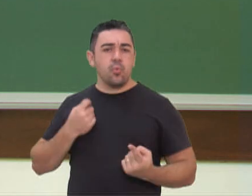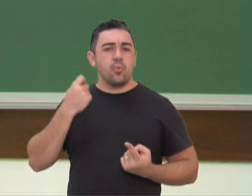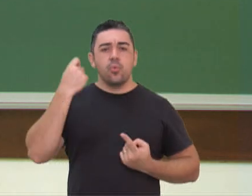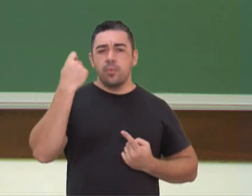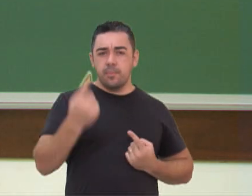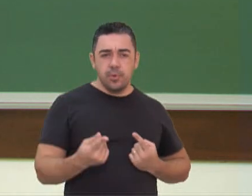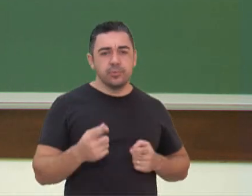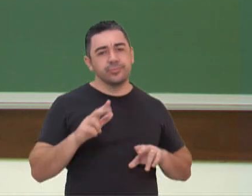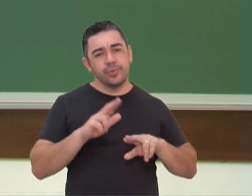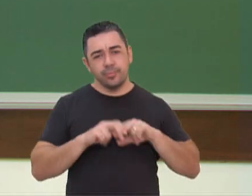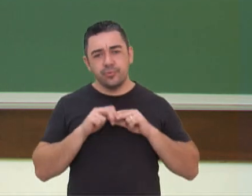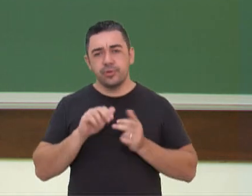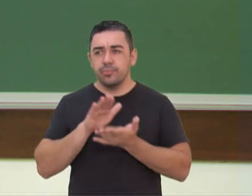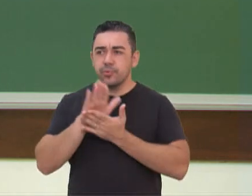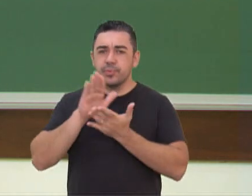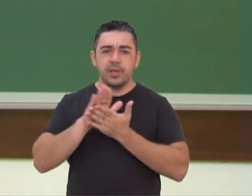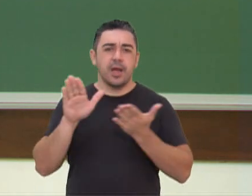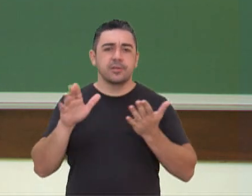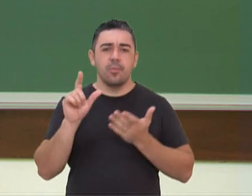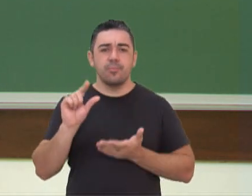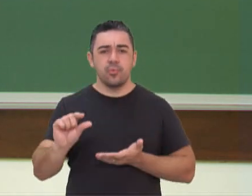as publicações durando pouco tempo.